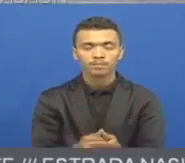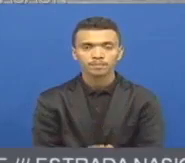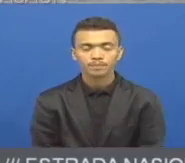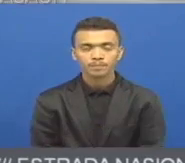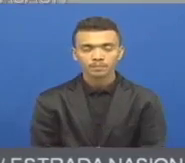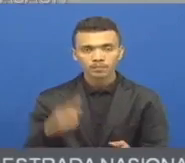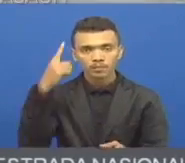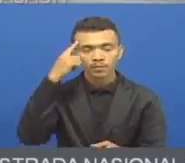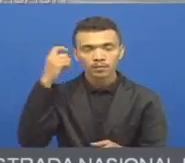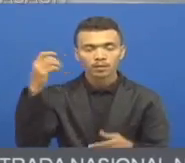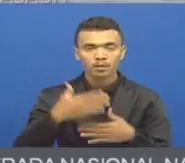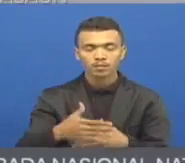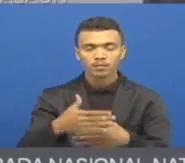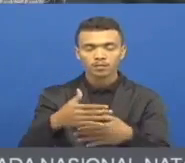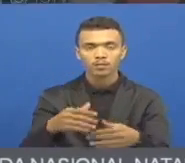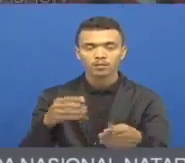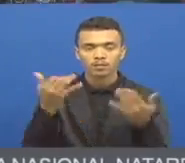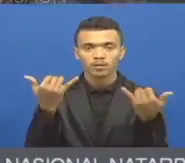iha progresso atual ne foi atinzi